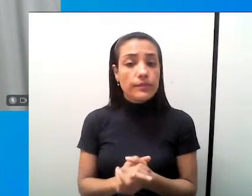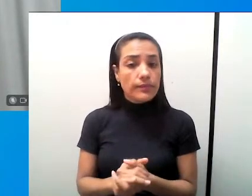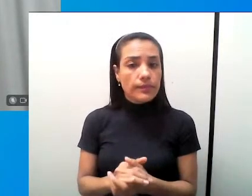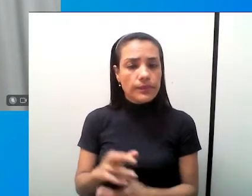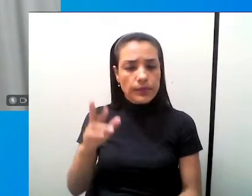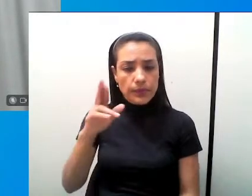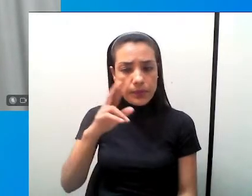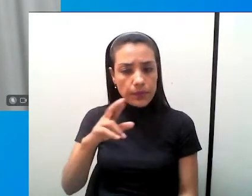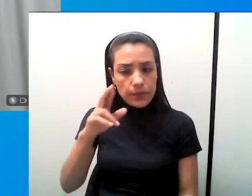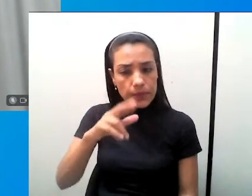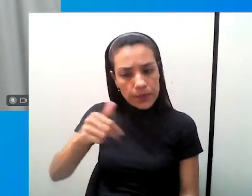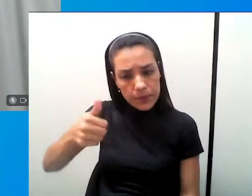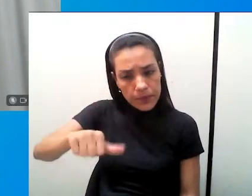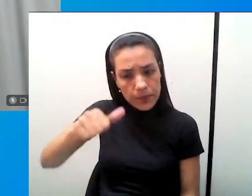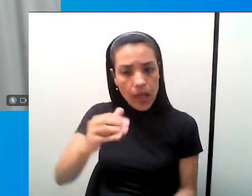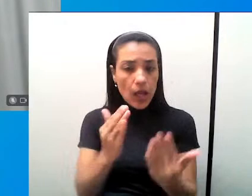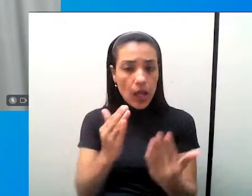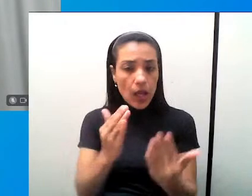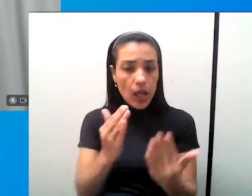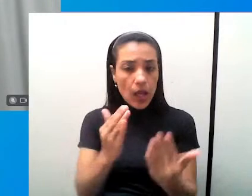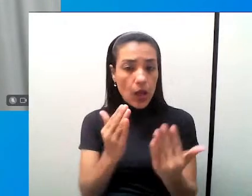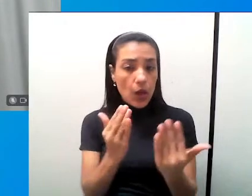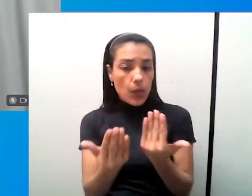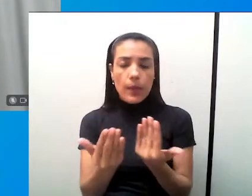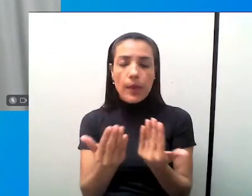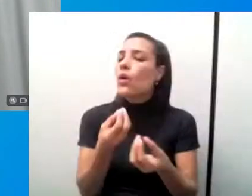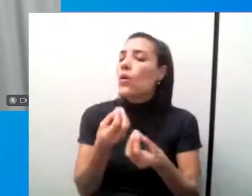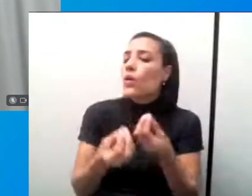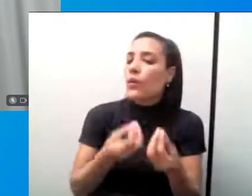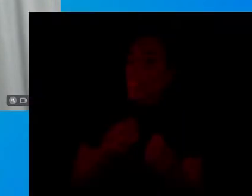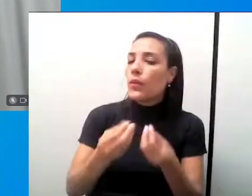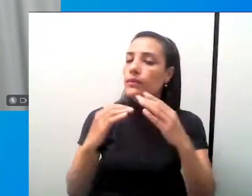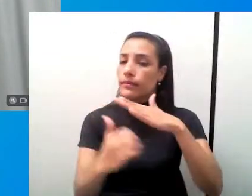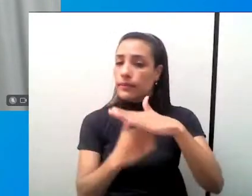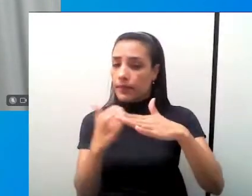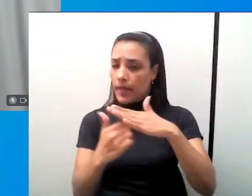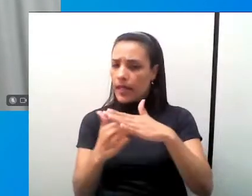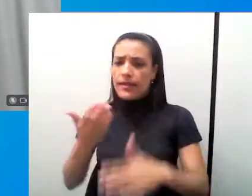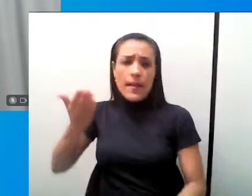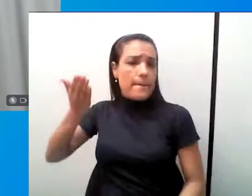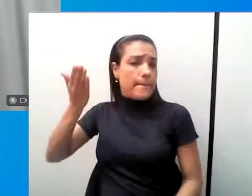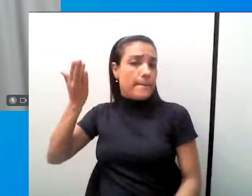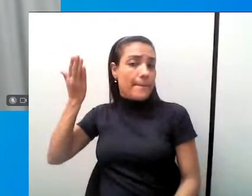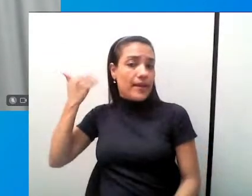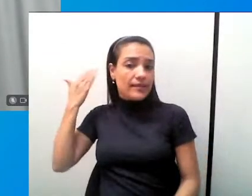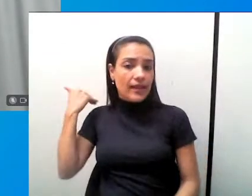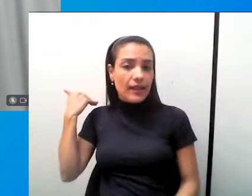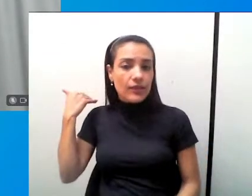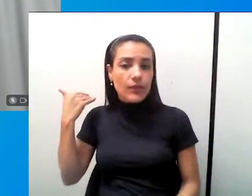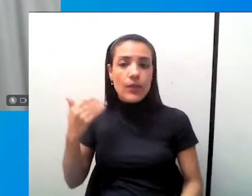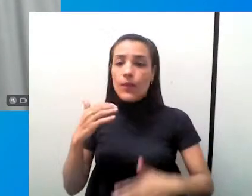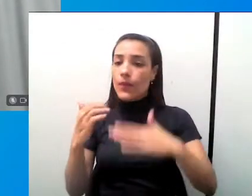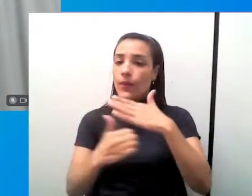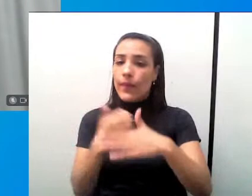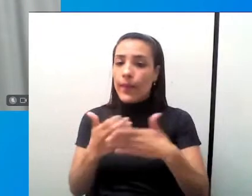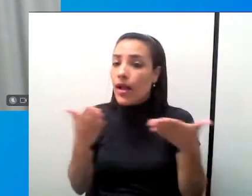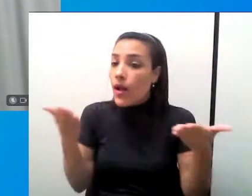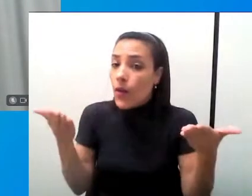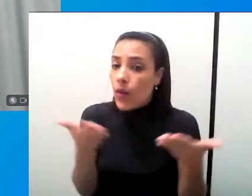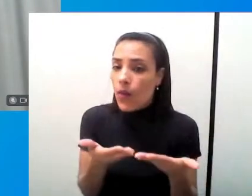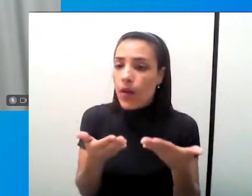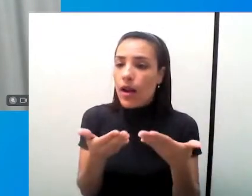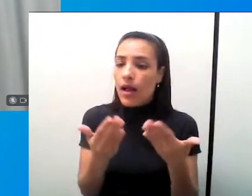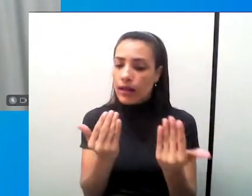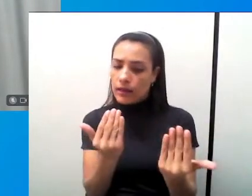de comparação, de como essas empresas estavam no início, né, e de como elas chegaram ao final do